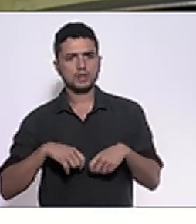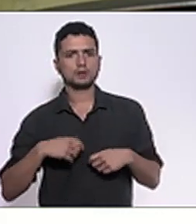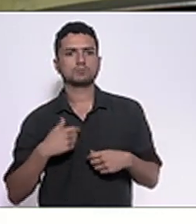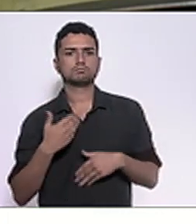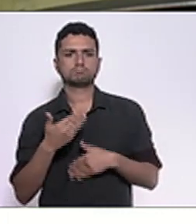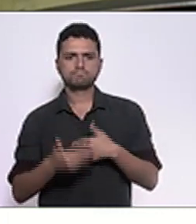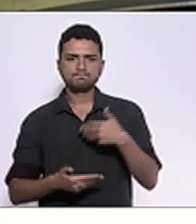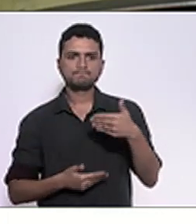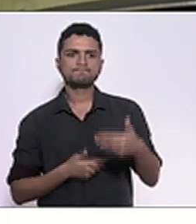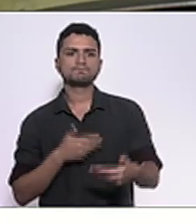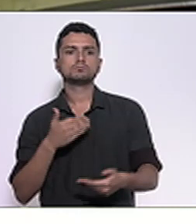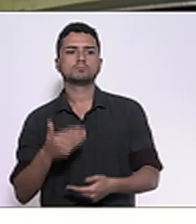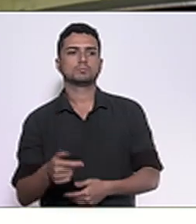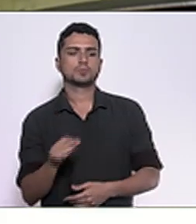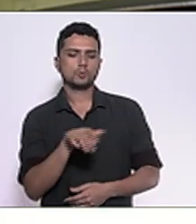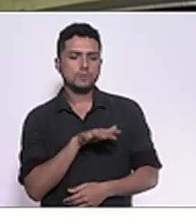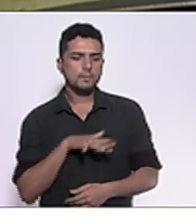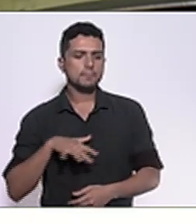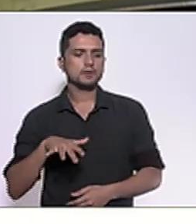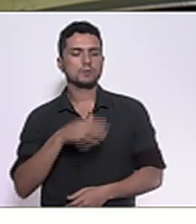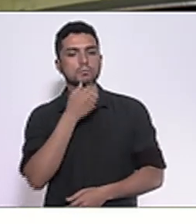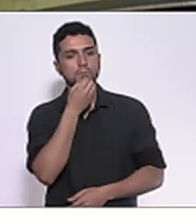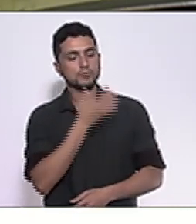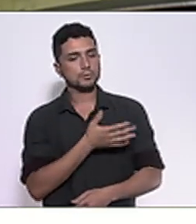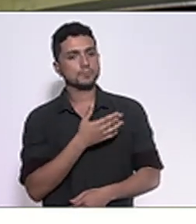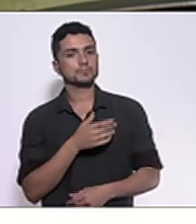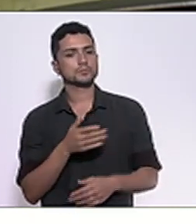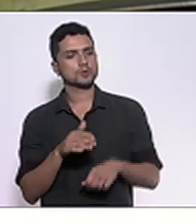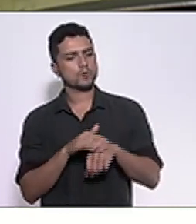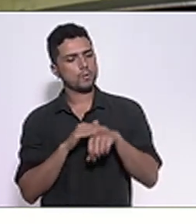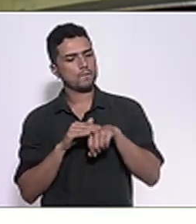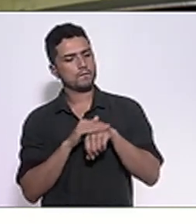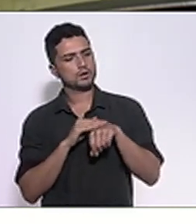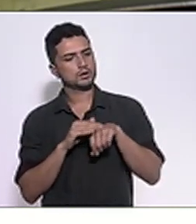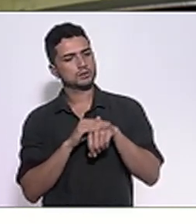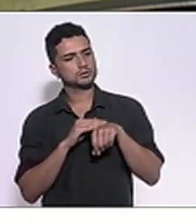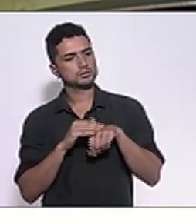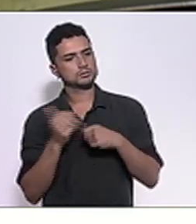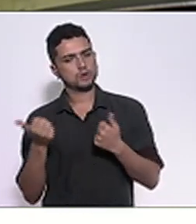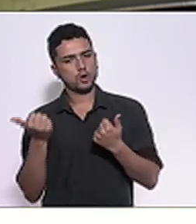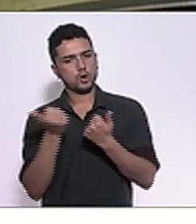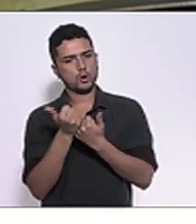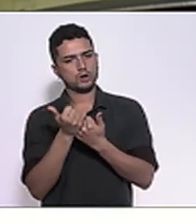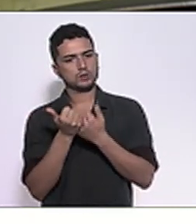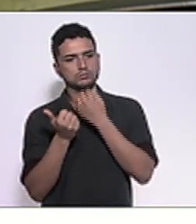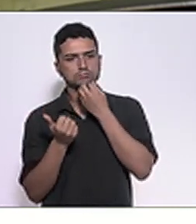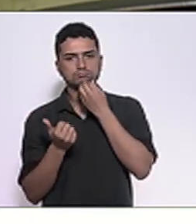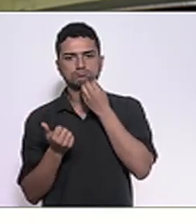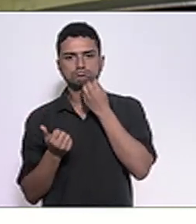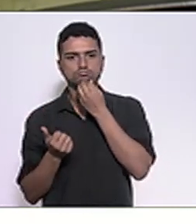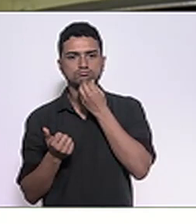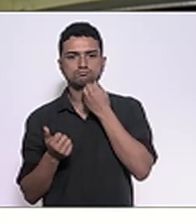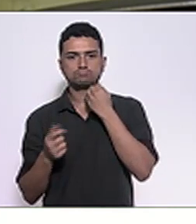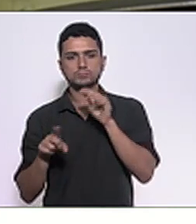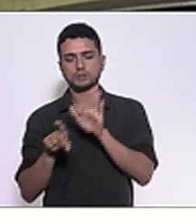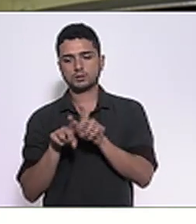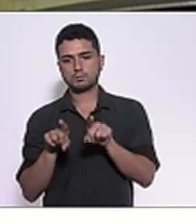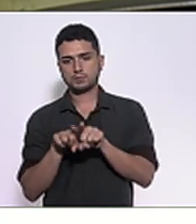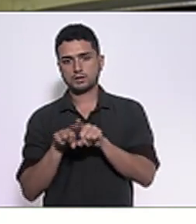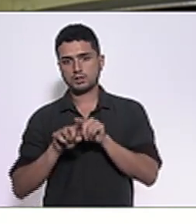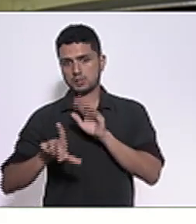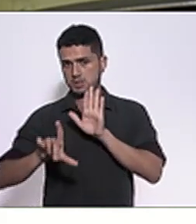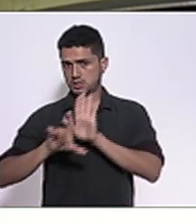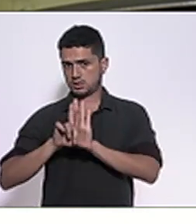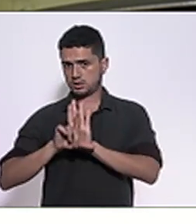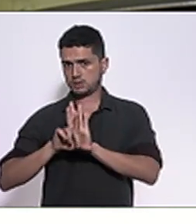CIR é um ambiente propício para isso. Eu acho que a conversa entre os órgãos, até o próprio legislativo trazer essa